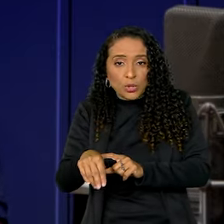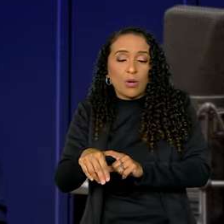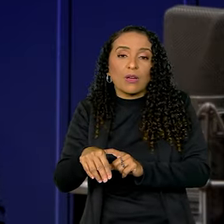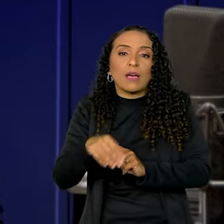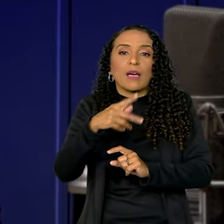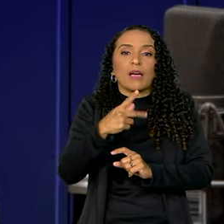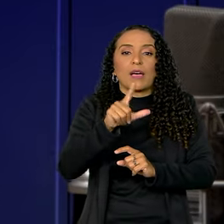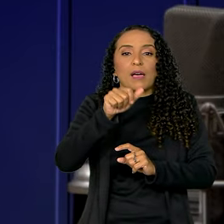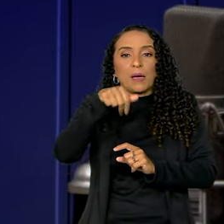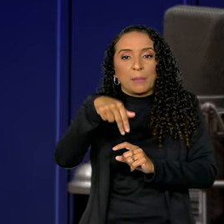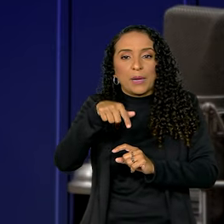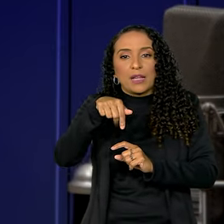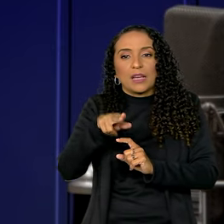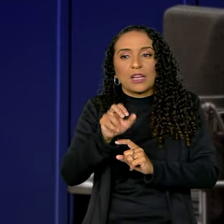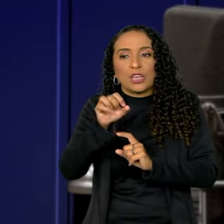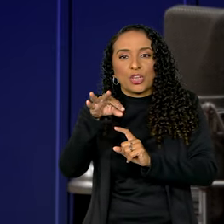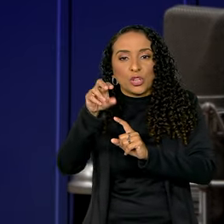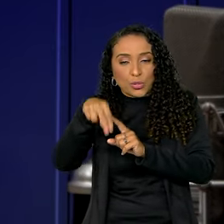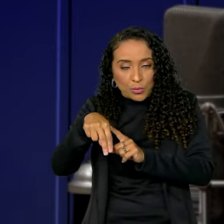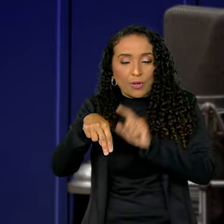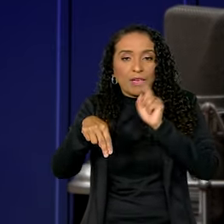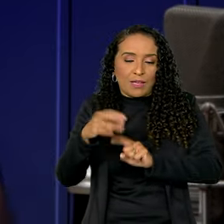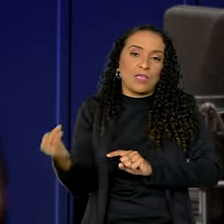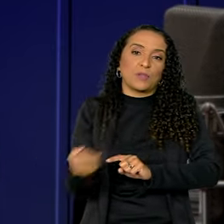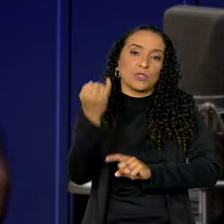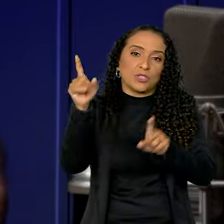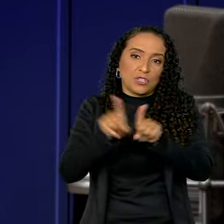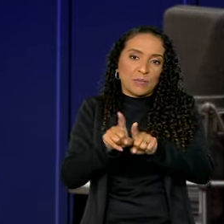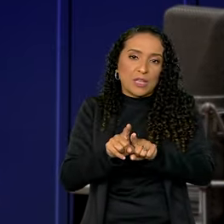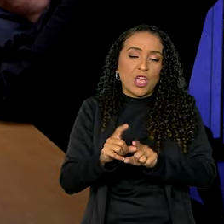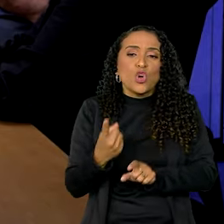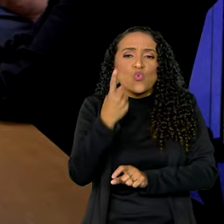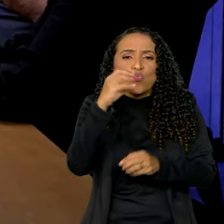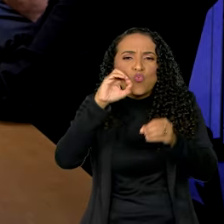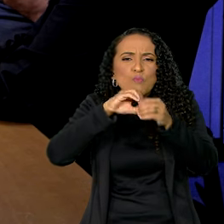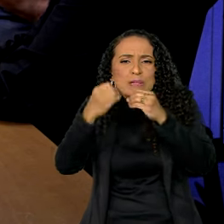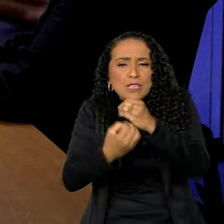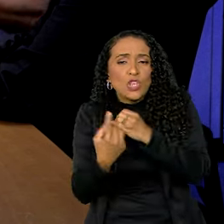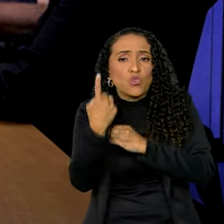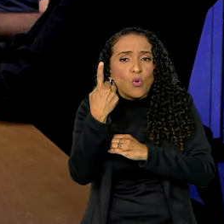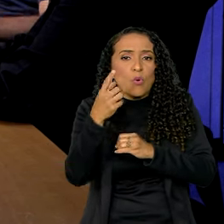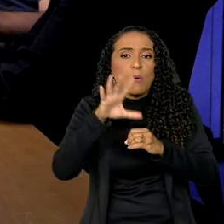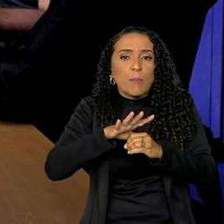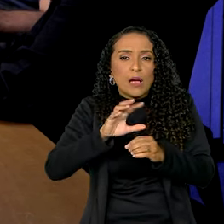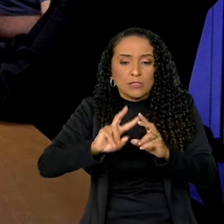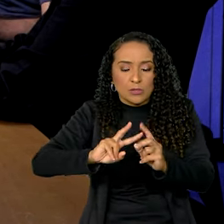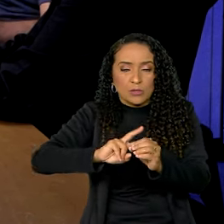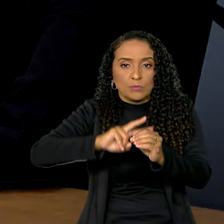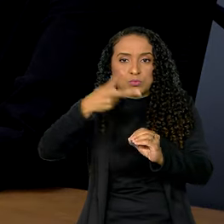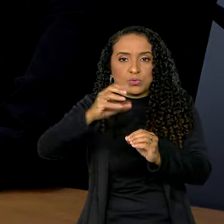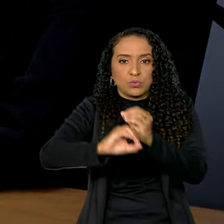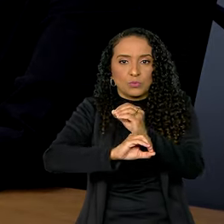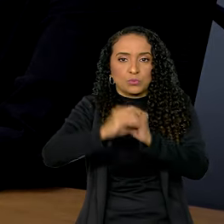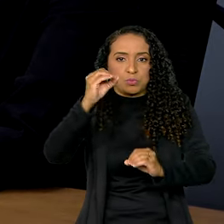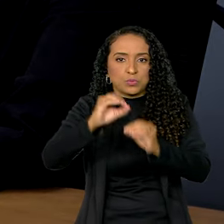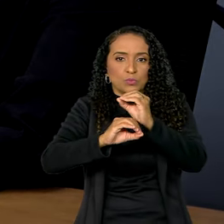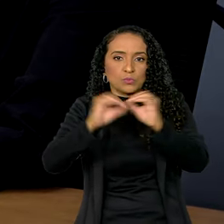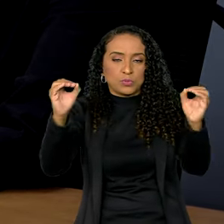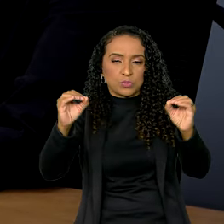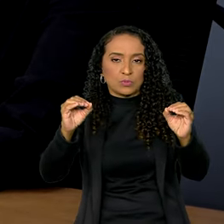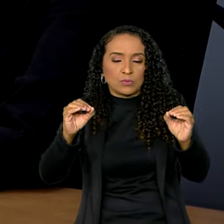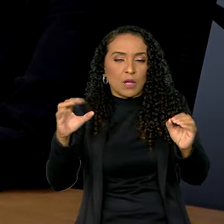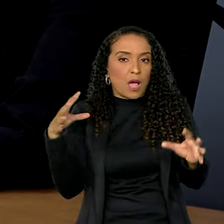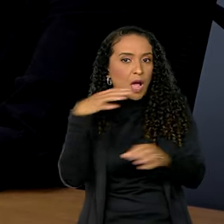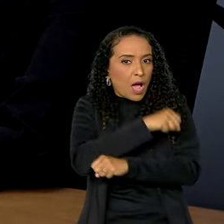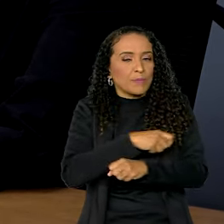composto basicamente por organismos unicelulares uma célula só eles se reproduzem né eles se replicam numa velocidade muito M grande e para isso